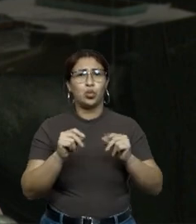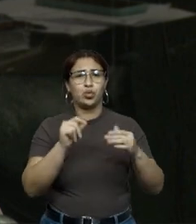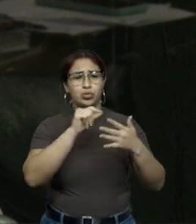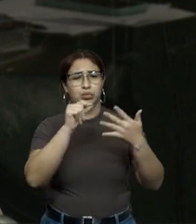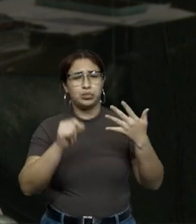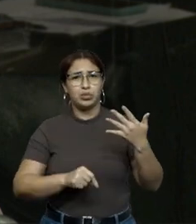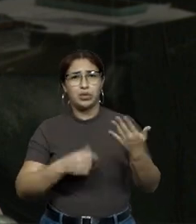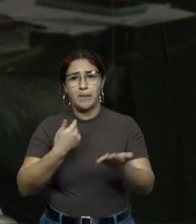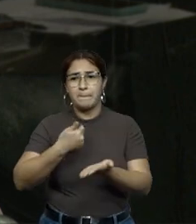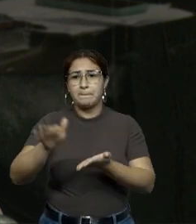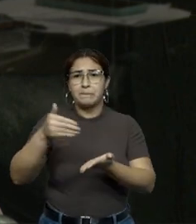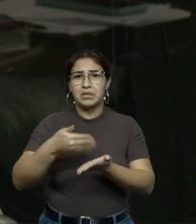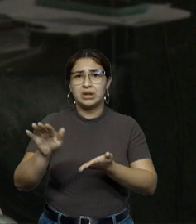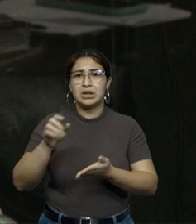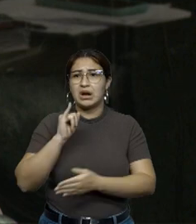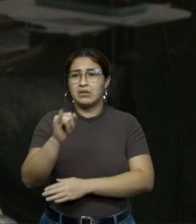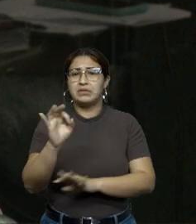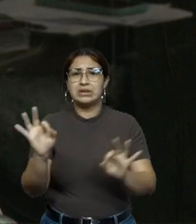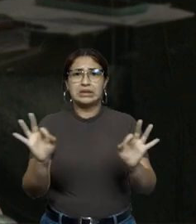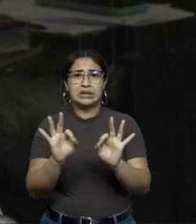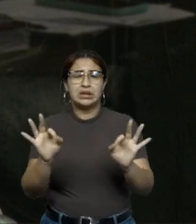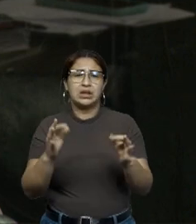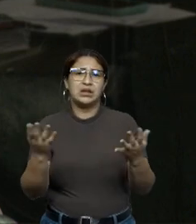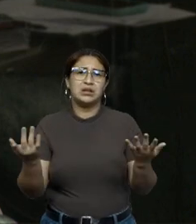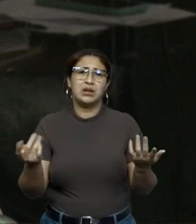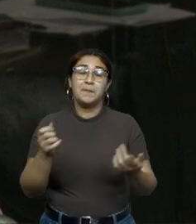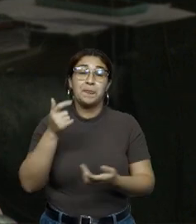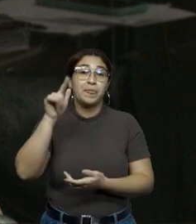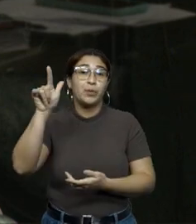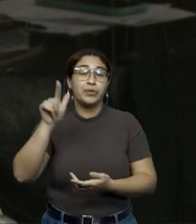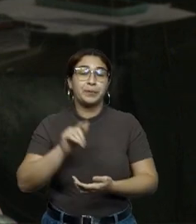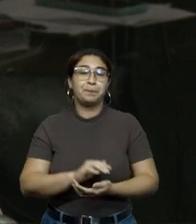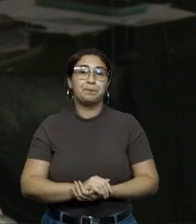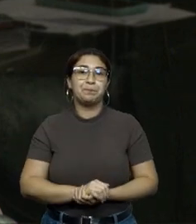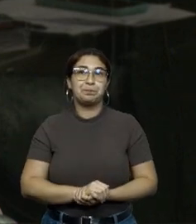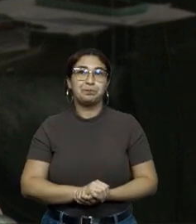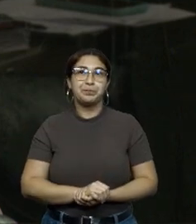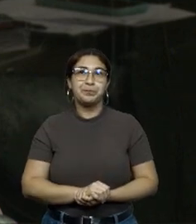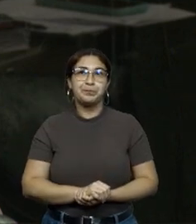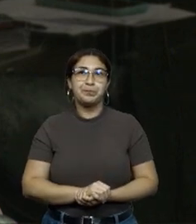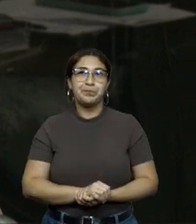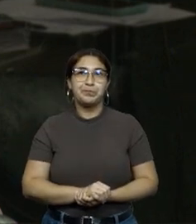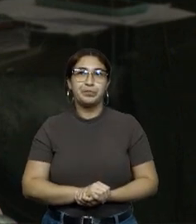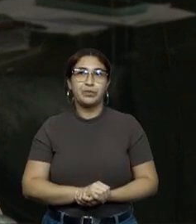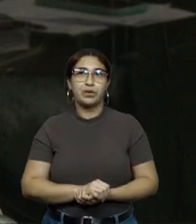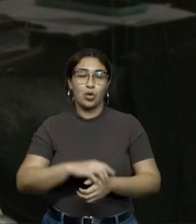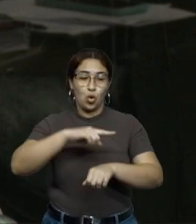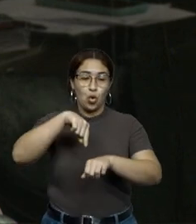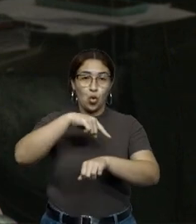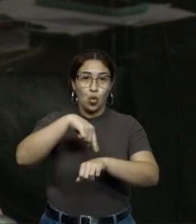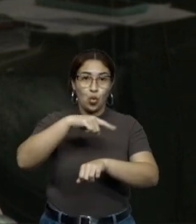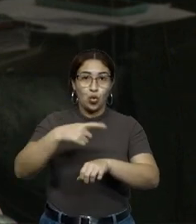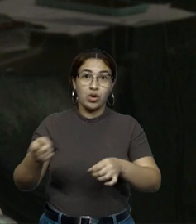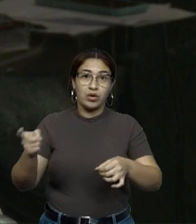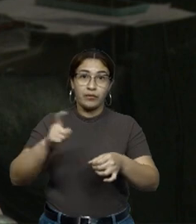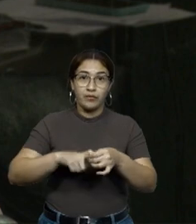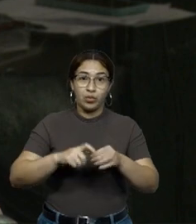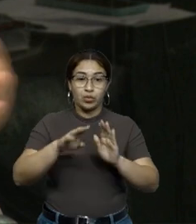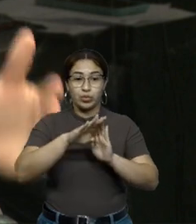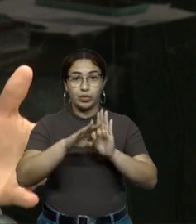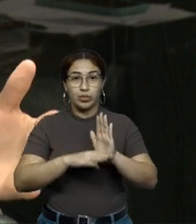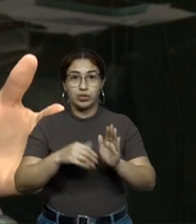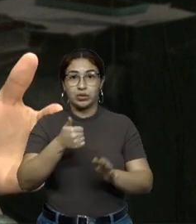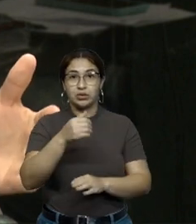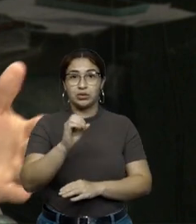prévio como o colega Vinícius falou agora outra questão também a questão de horista a gente quer que voltem nos planos 10